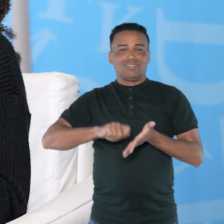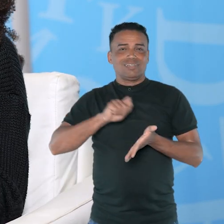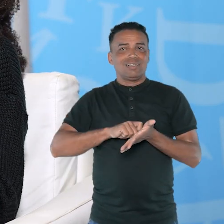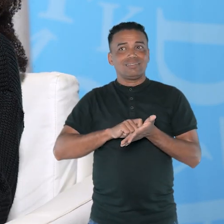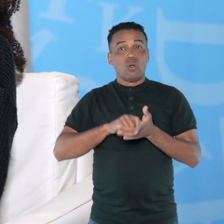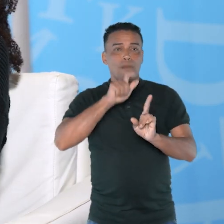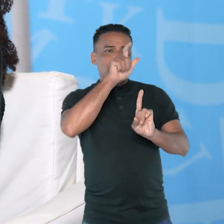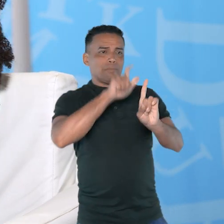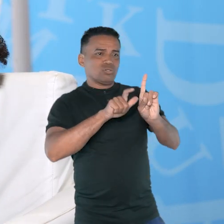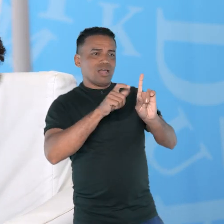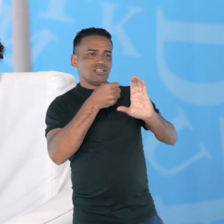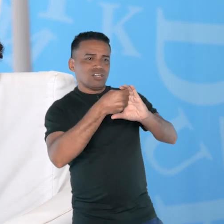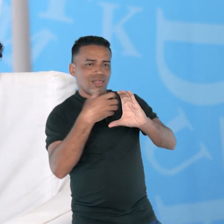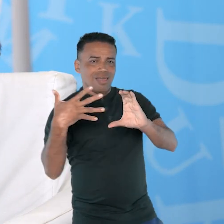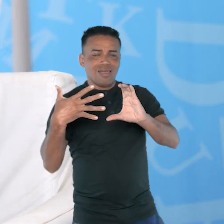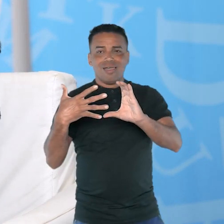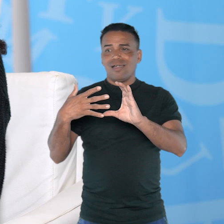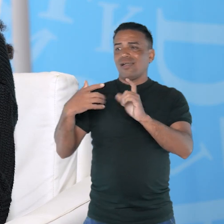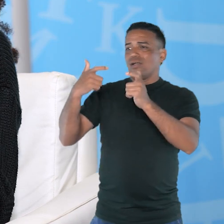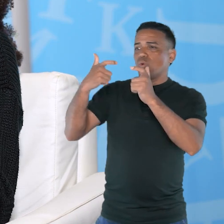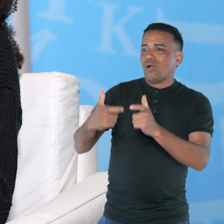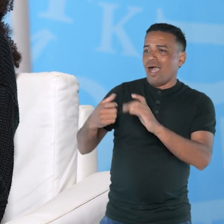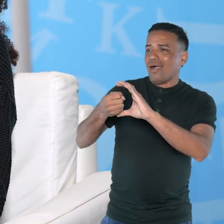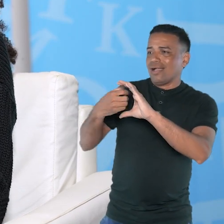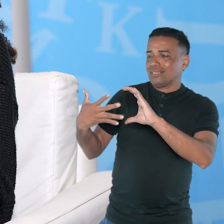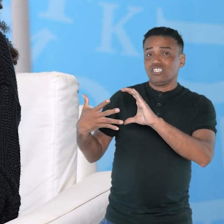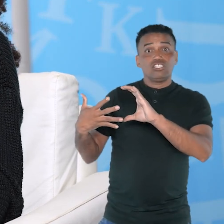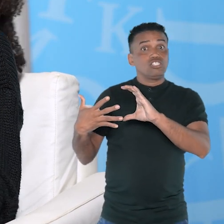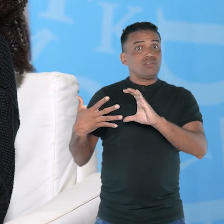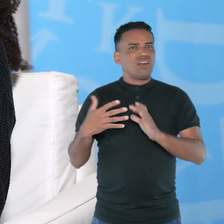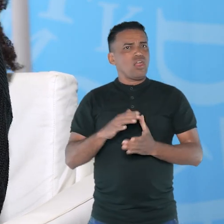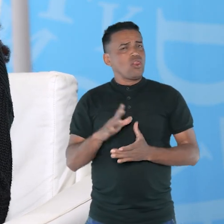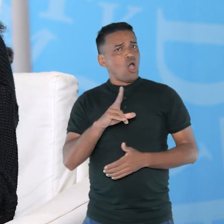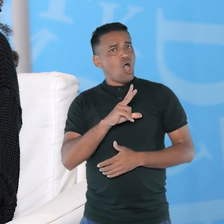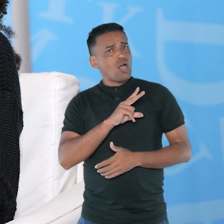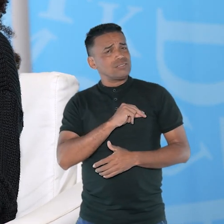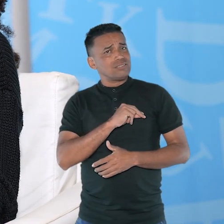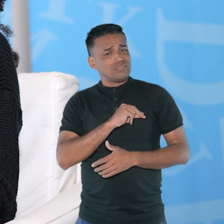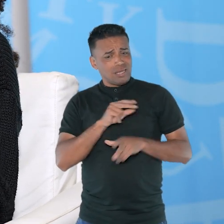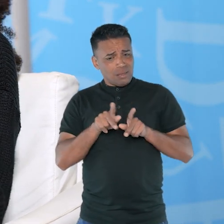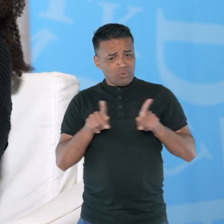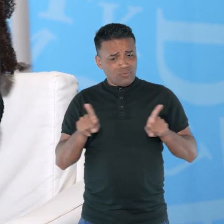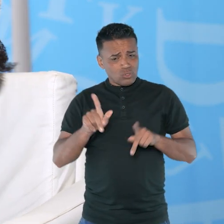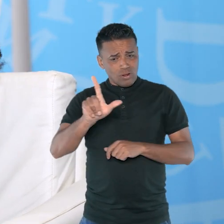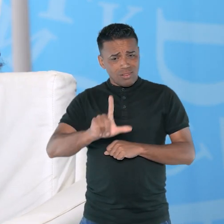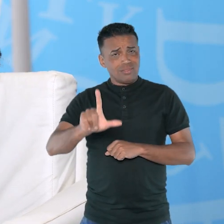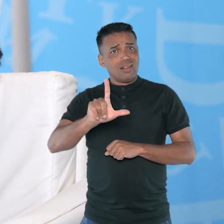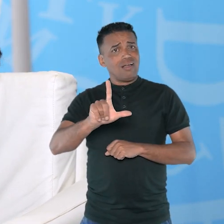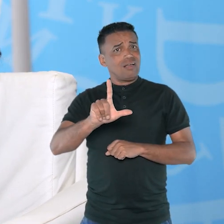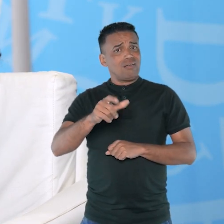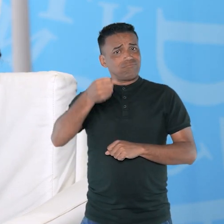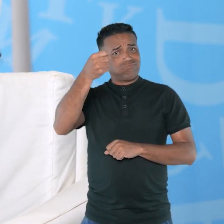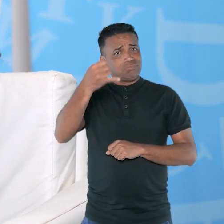de personagens, sobre composição do ambiente. Eu fiquei, gente, que coisa gigante. Por que eu sou professora de literatura e eu